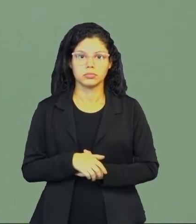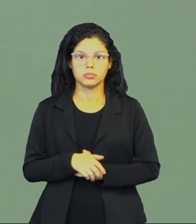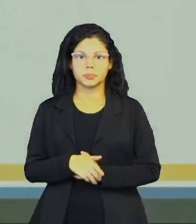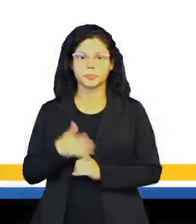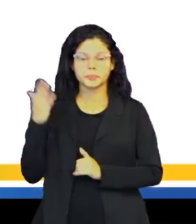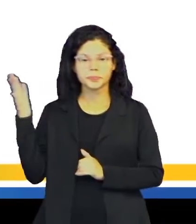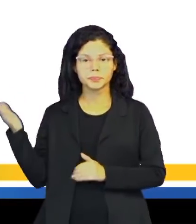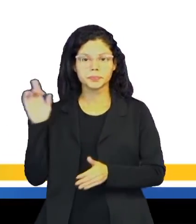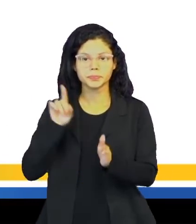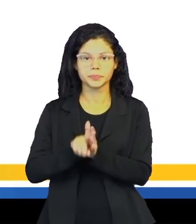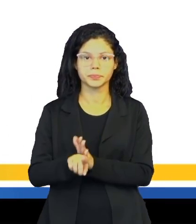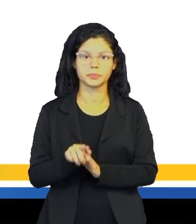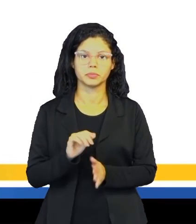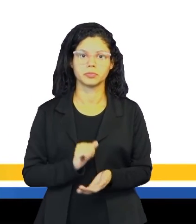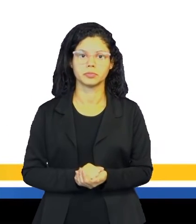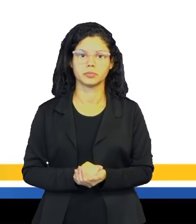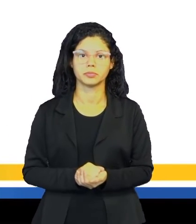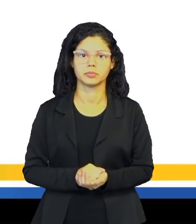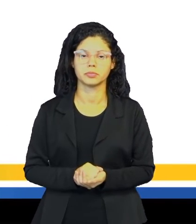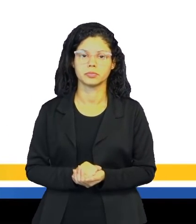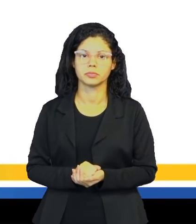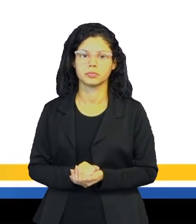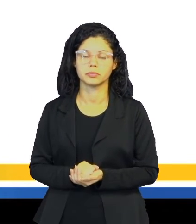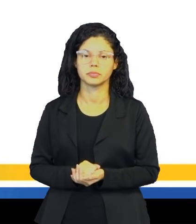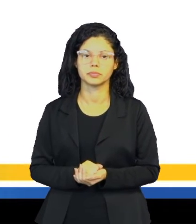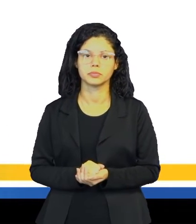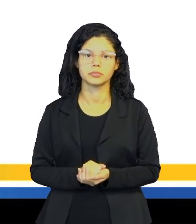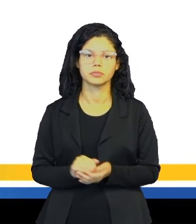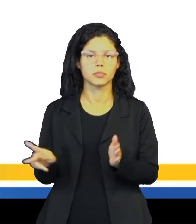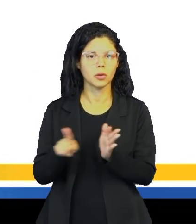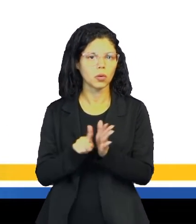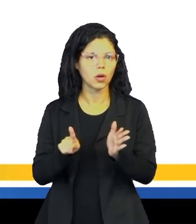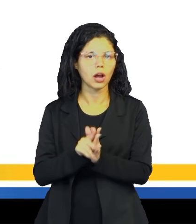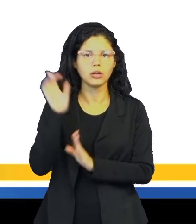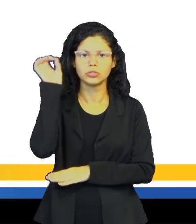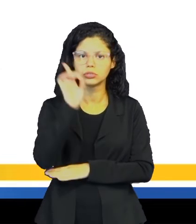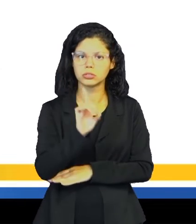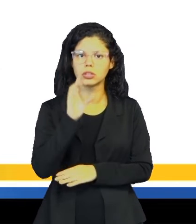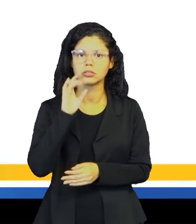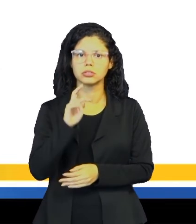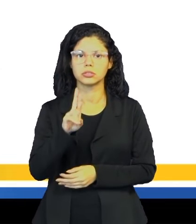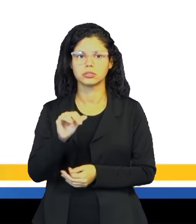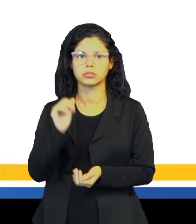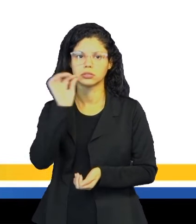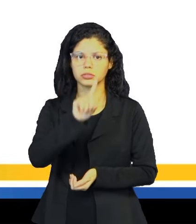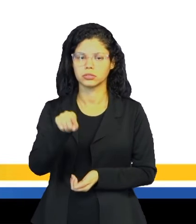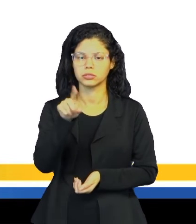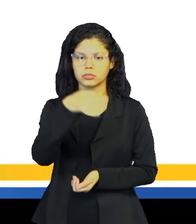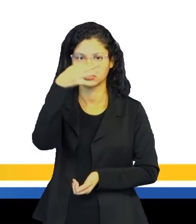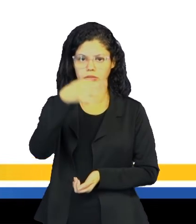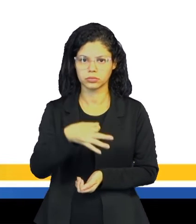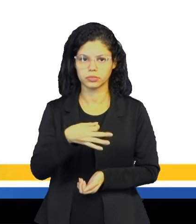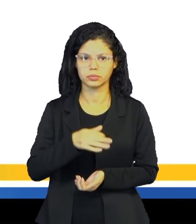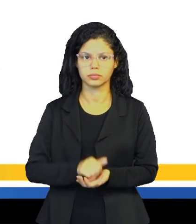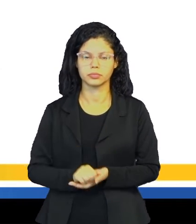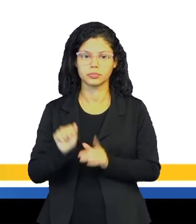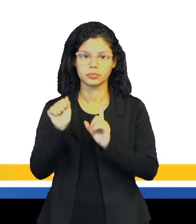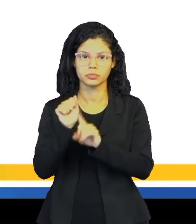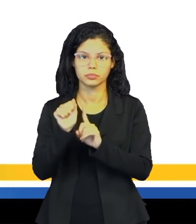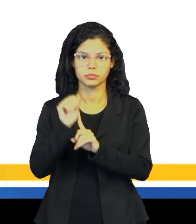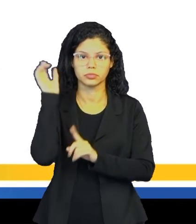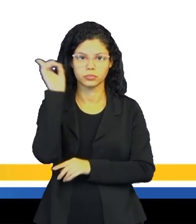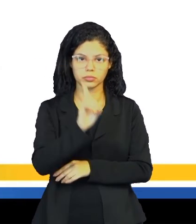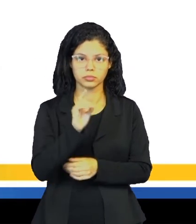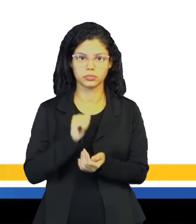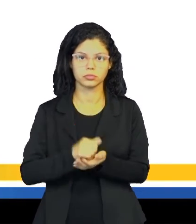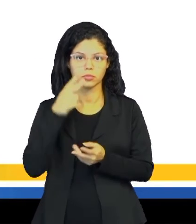mais uma questão. Em relação especificamente aos direitos civis, assinale a alternativa correta. Os